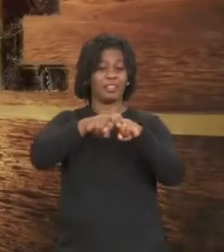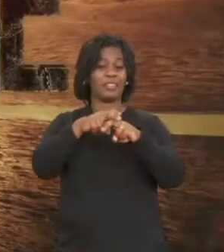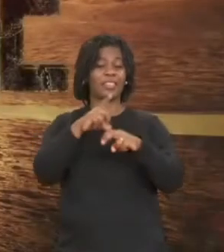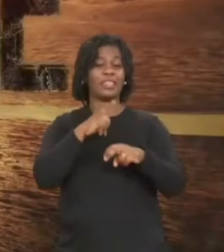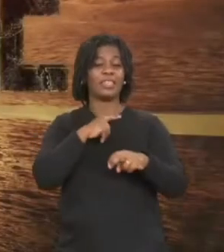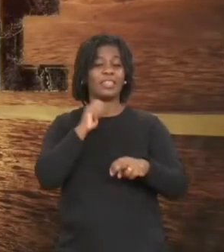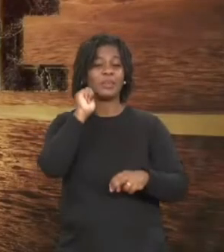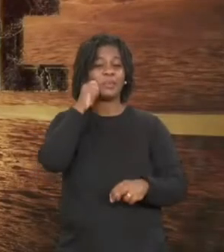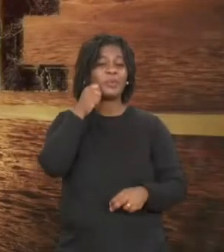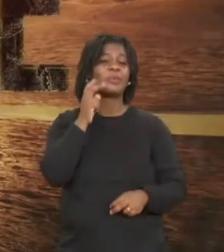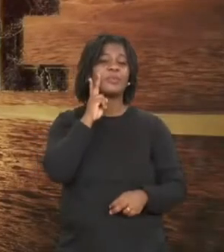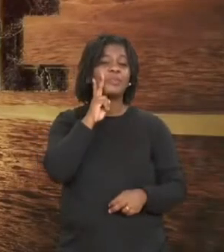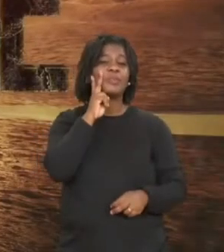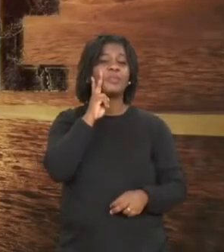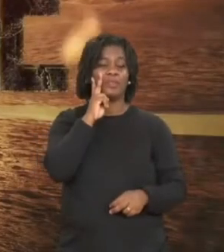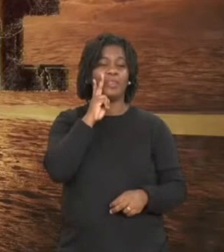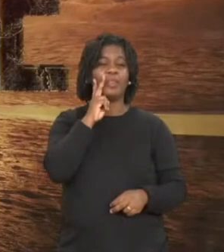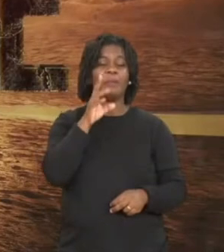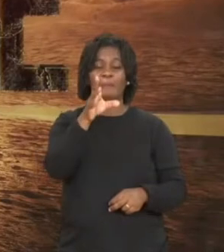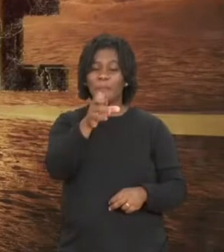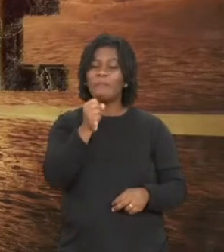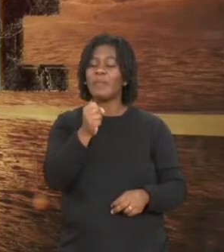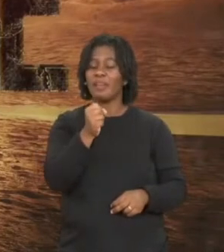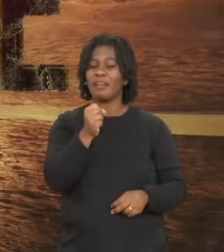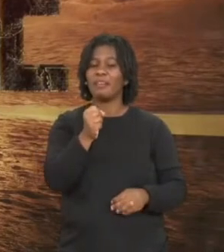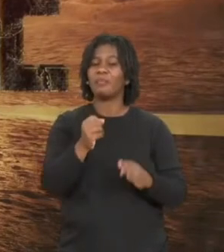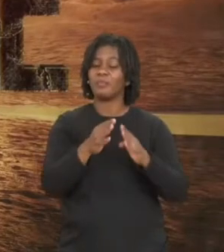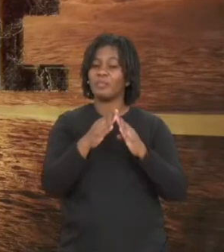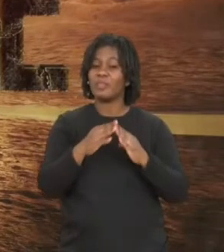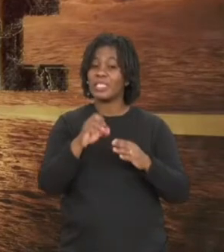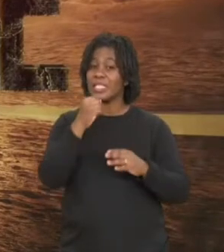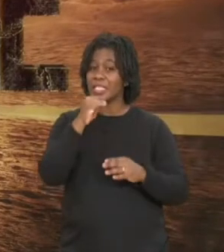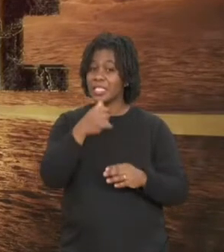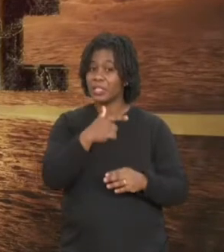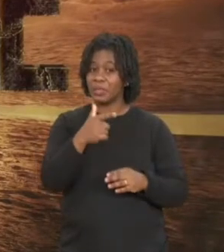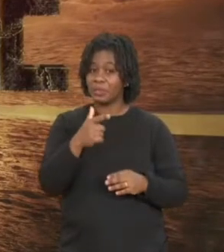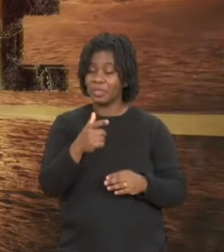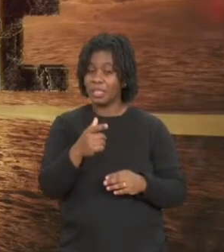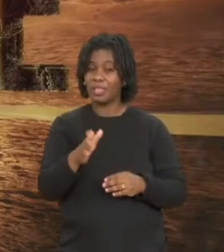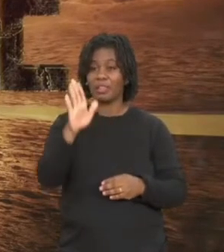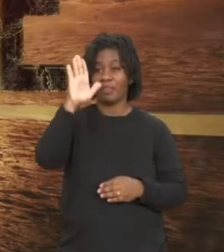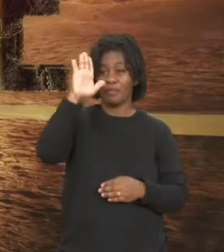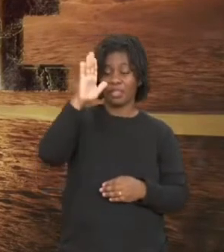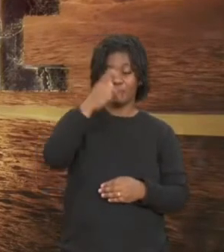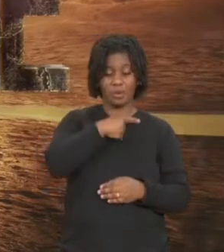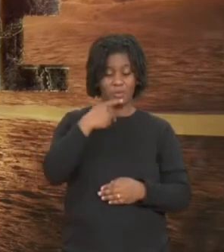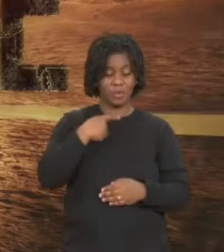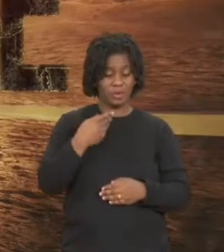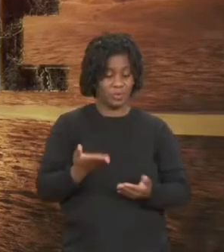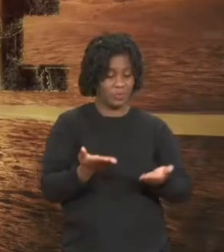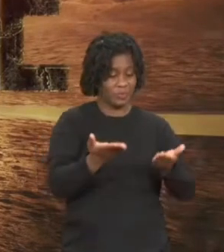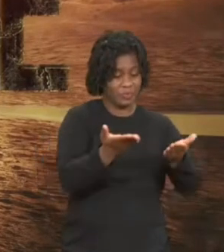ceia. Pegue a tua santa ceia. Se não tiver, levante a mão que o pastor leva até